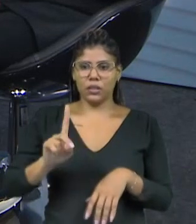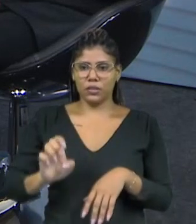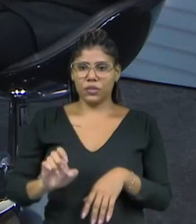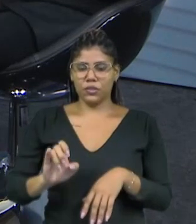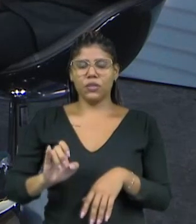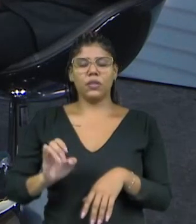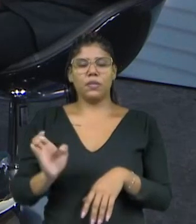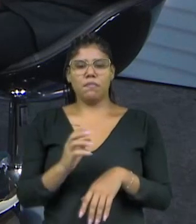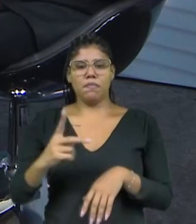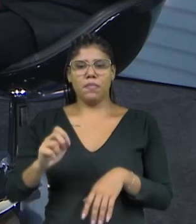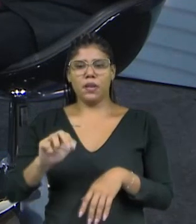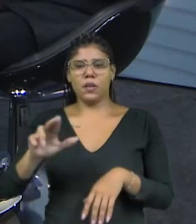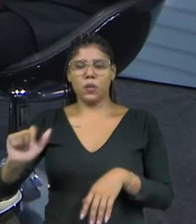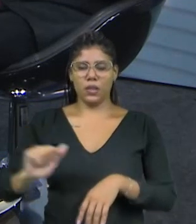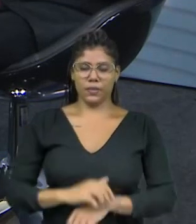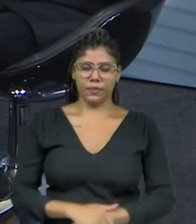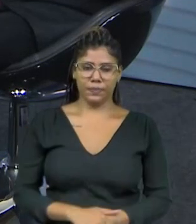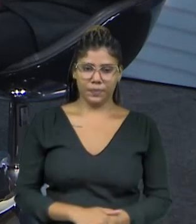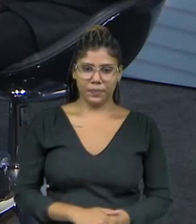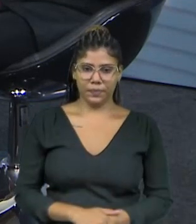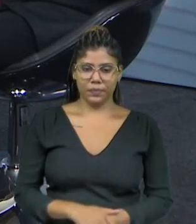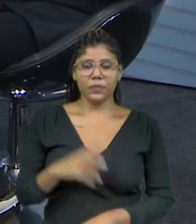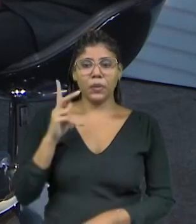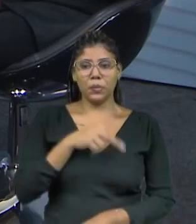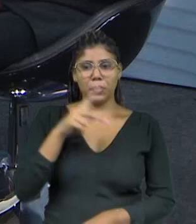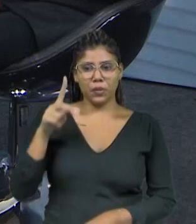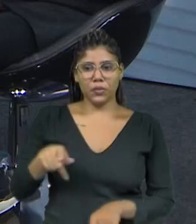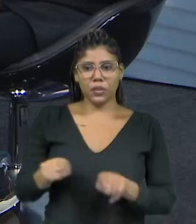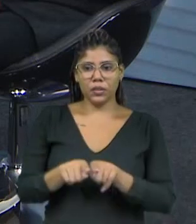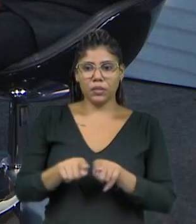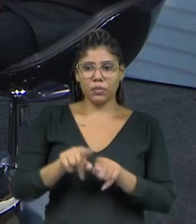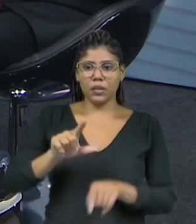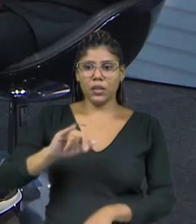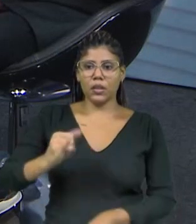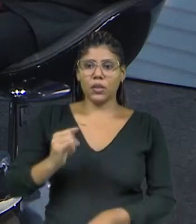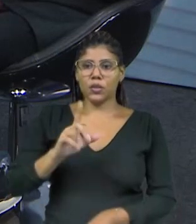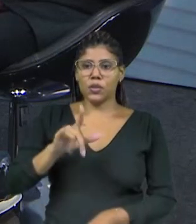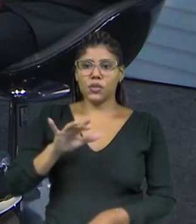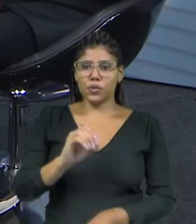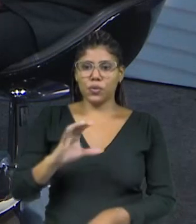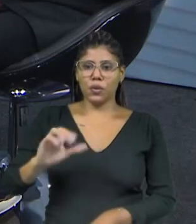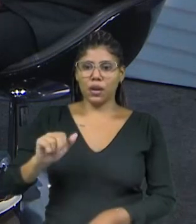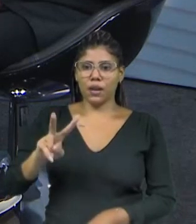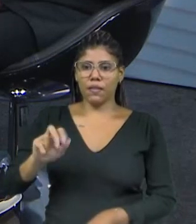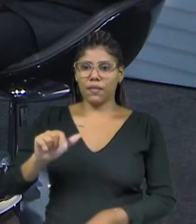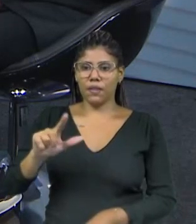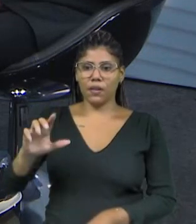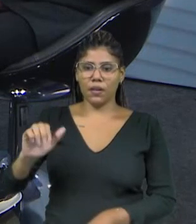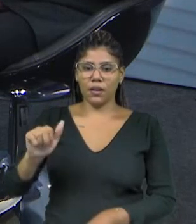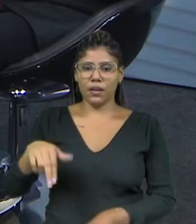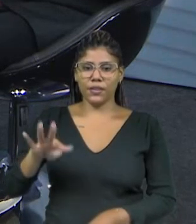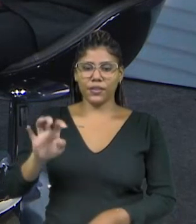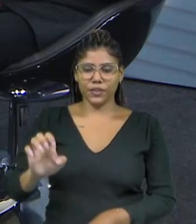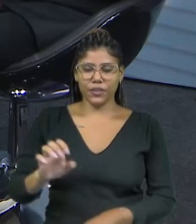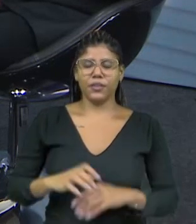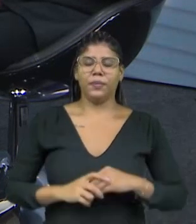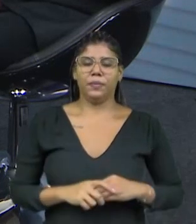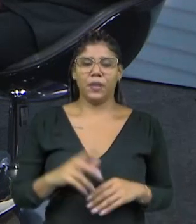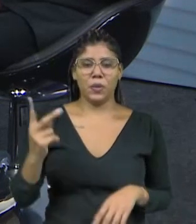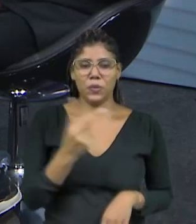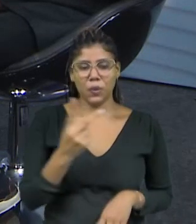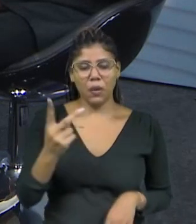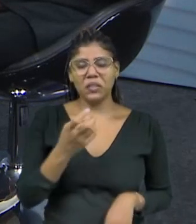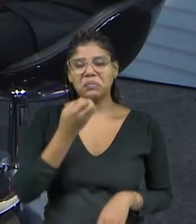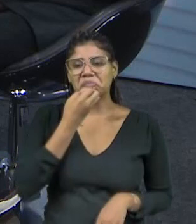da plataforma Ceará 2050. E o professor Dr. Júlio Cavalcante, que é um expert também no assunto, consultor, e